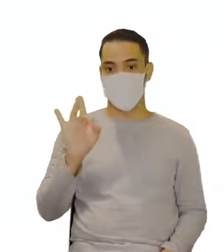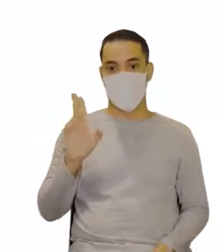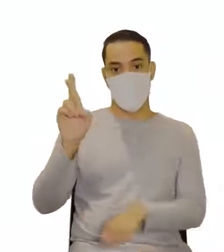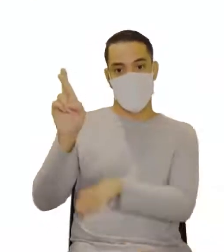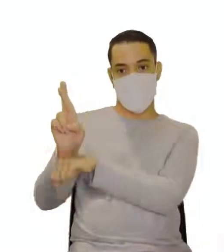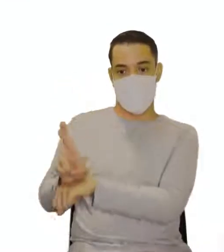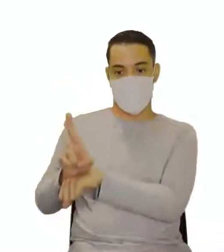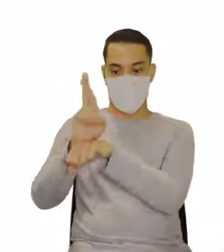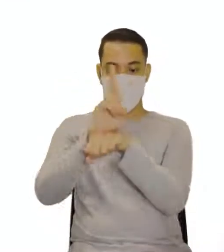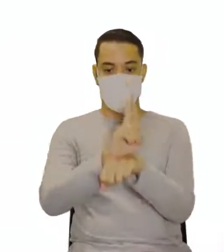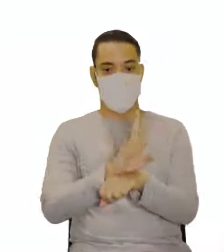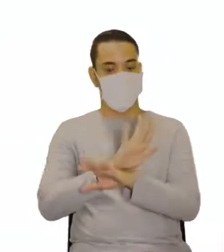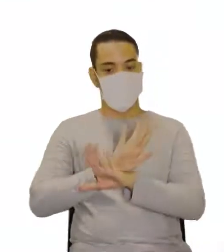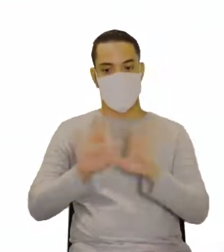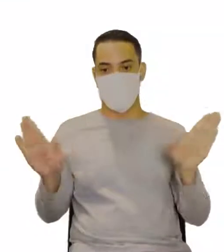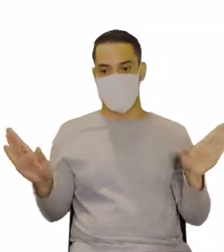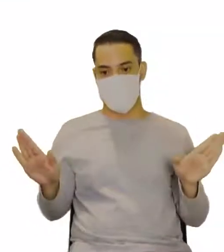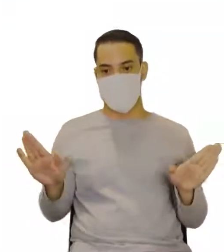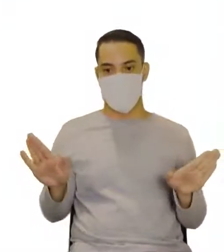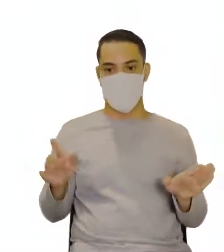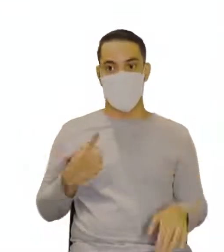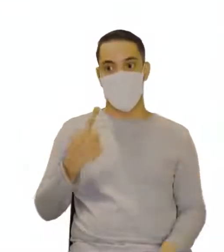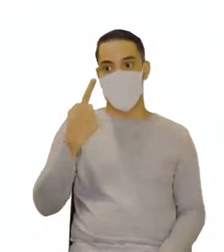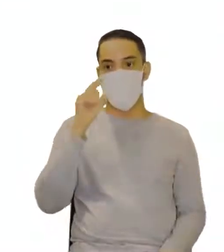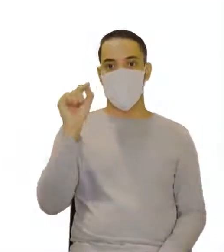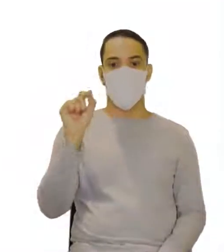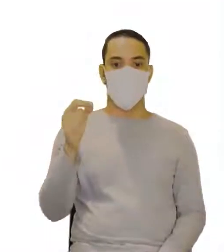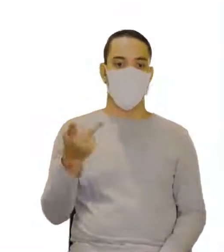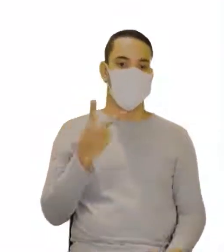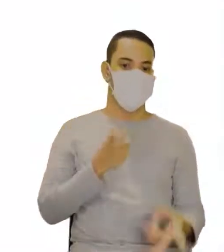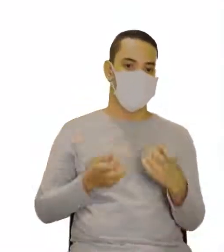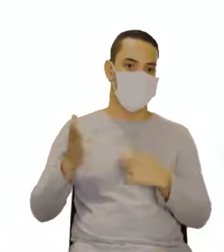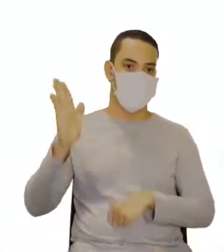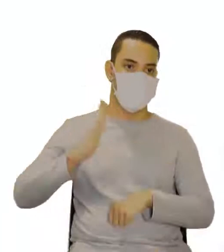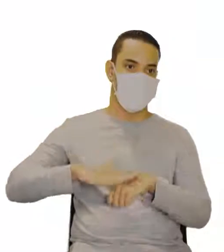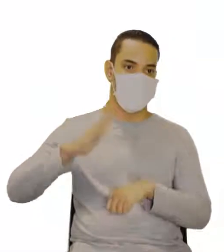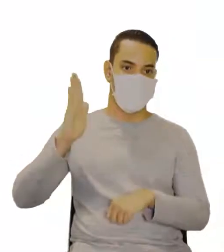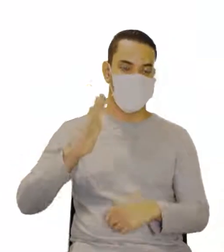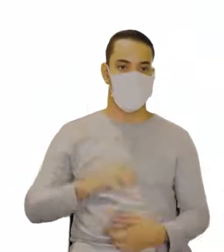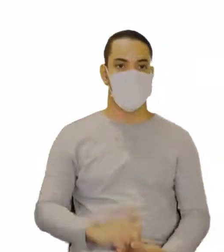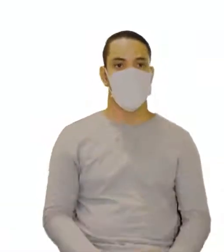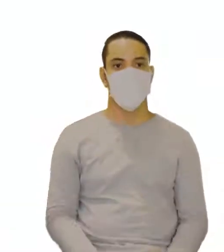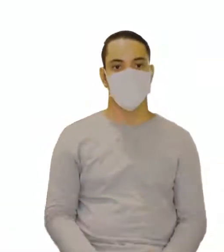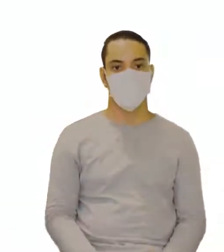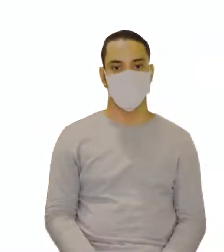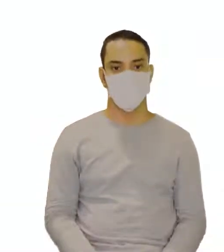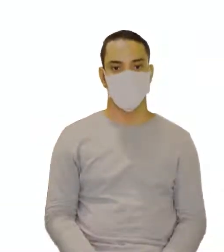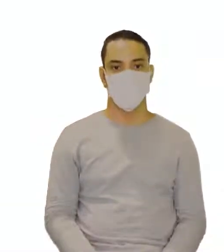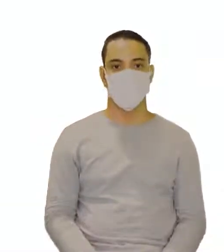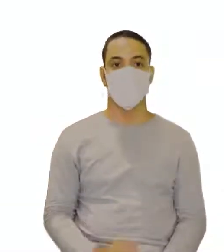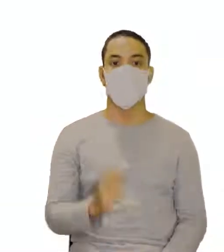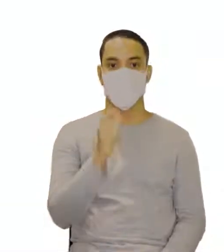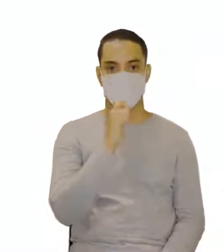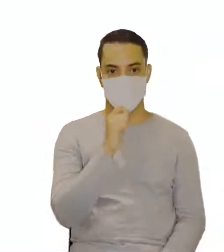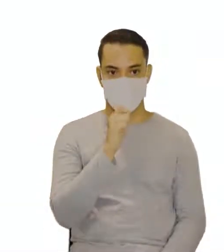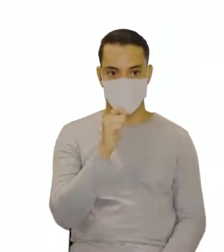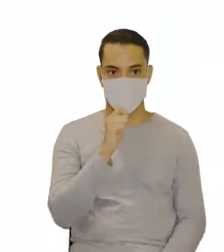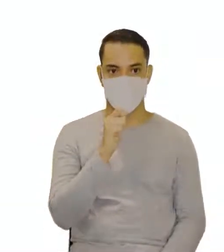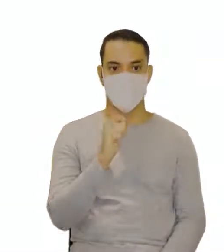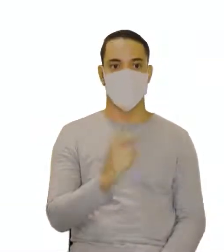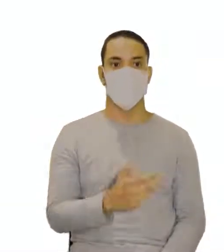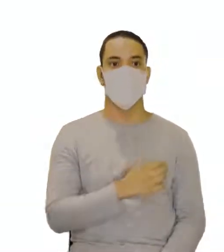essa equação aí e vou ver o que eu posso extrair mais do nosso exercício. Ainda com a chave aberta, tá aqui, olha só.